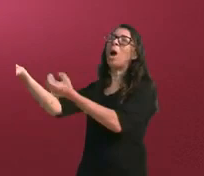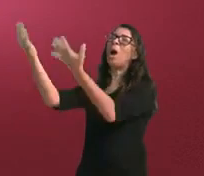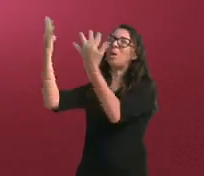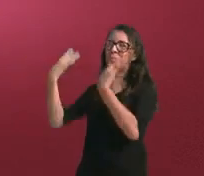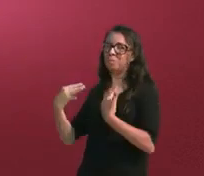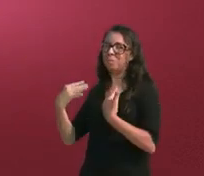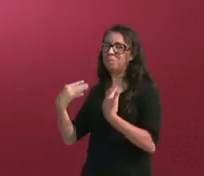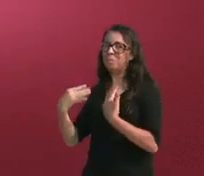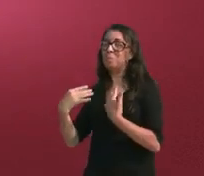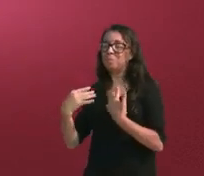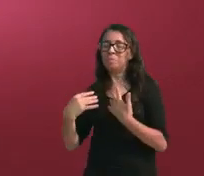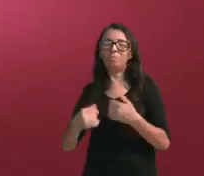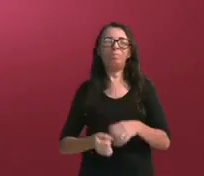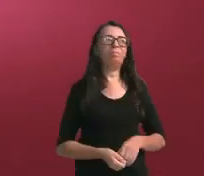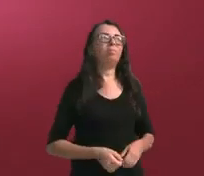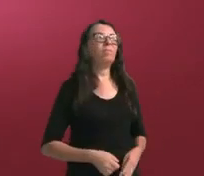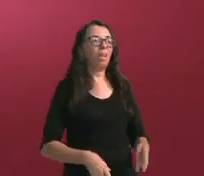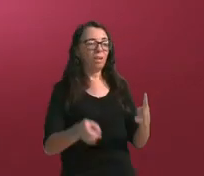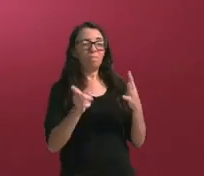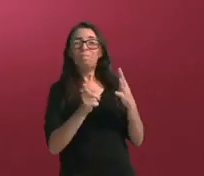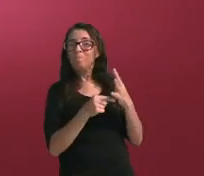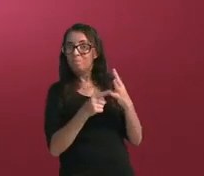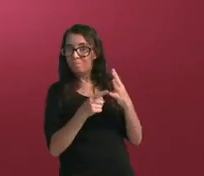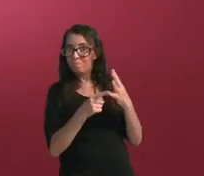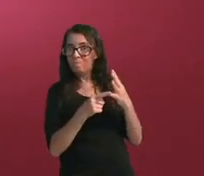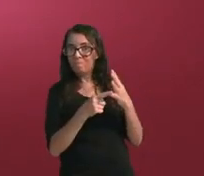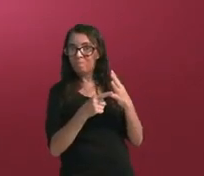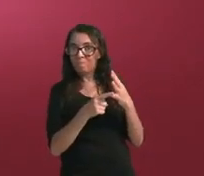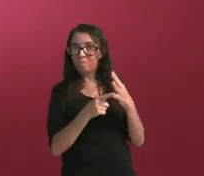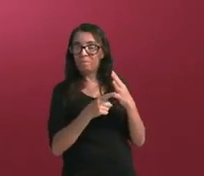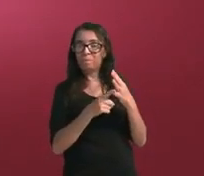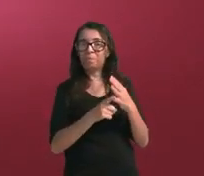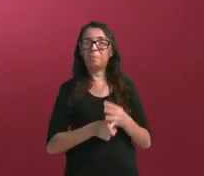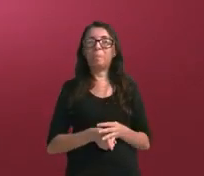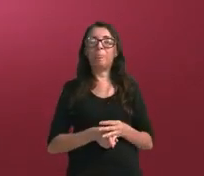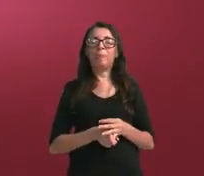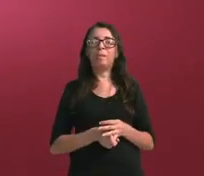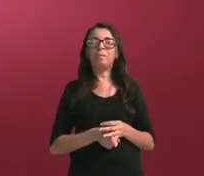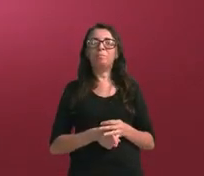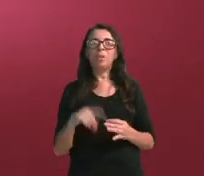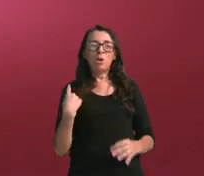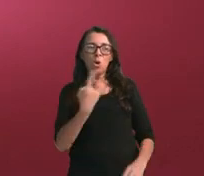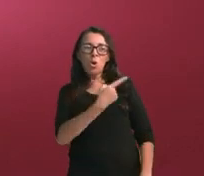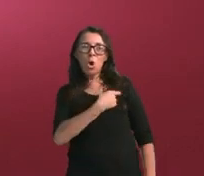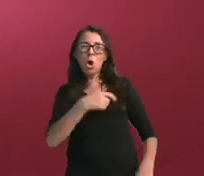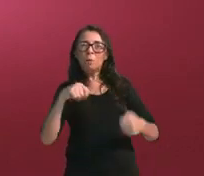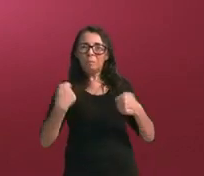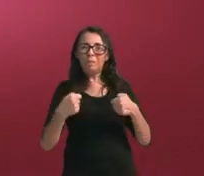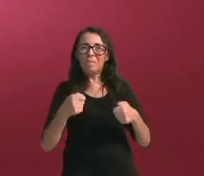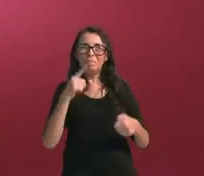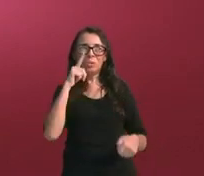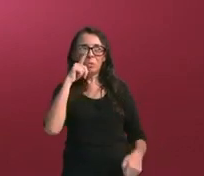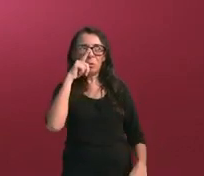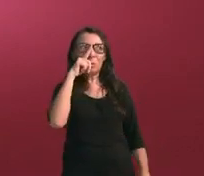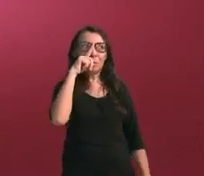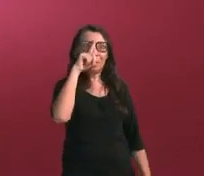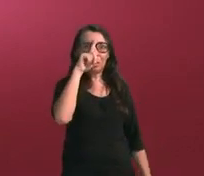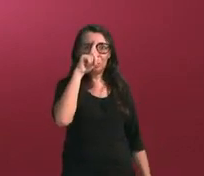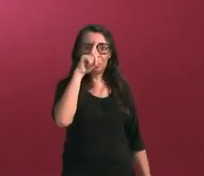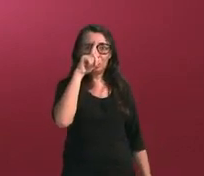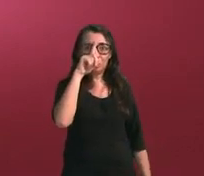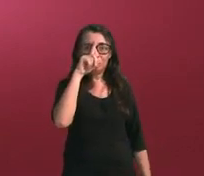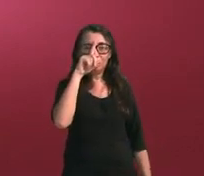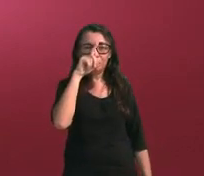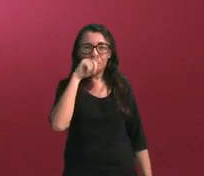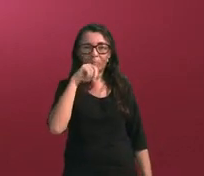Quarto, nós aprendemos hoje, preciso ter muito cuidado para que o meu testemunho sobre o que Deus